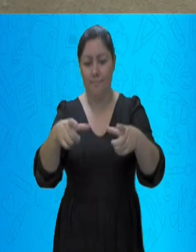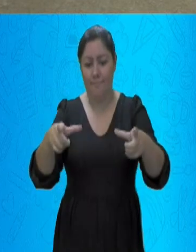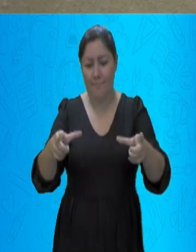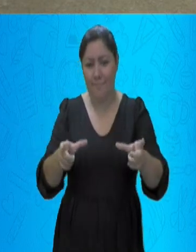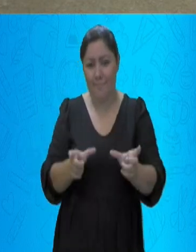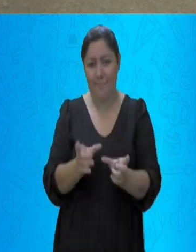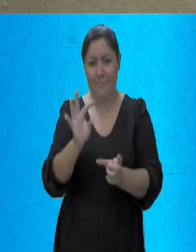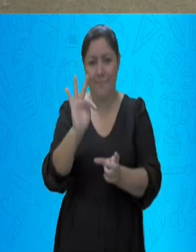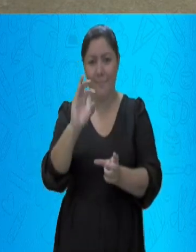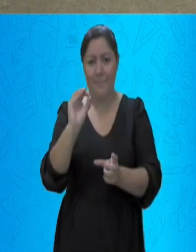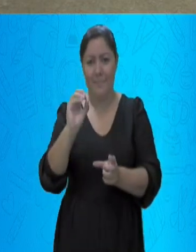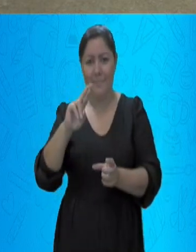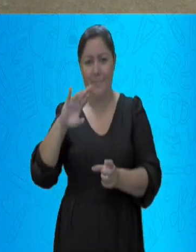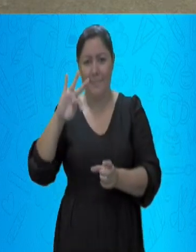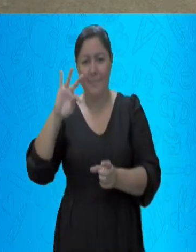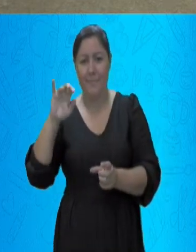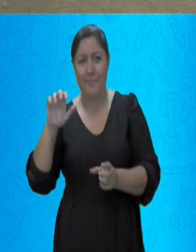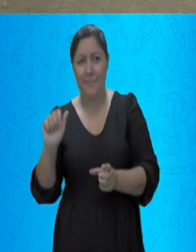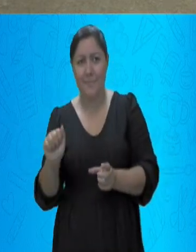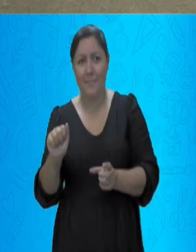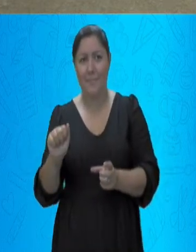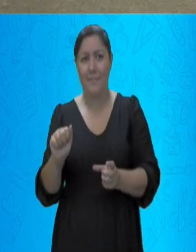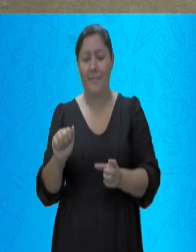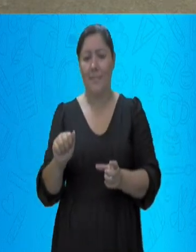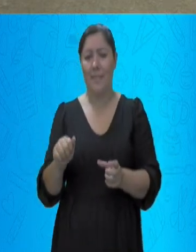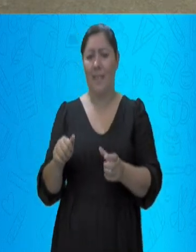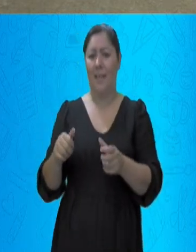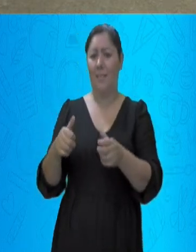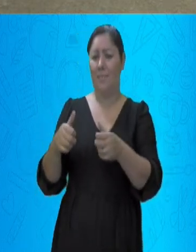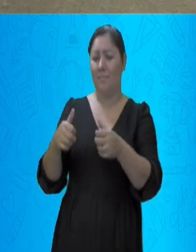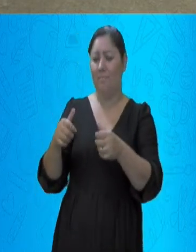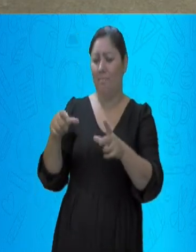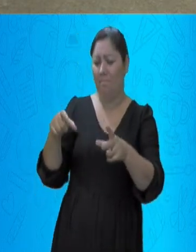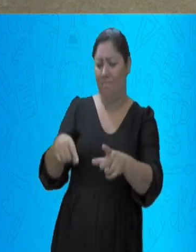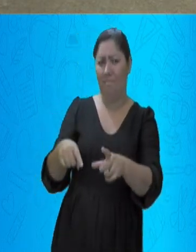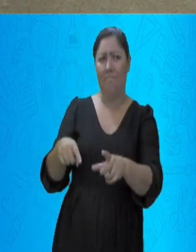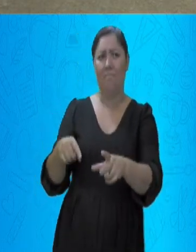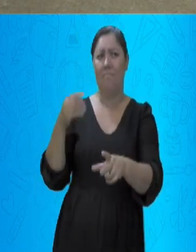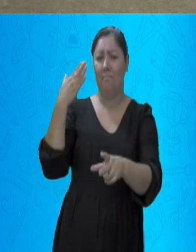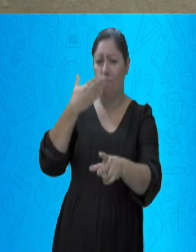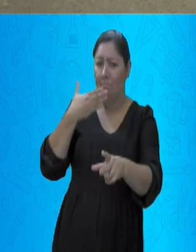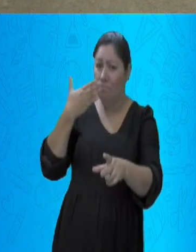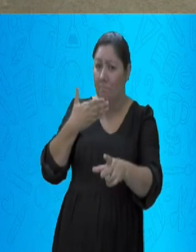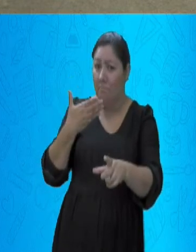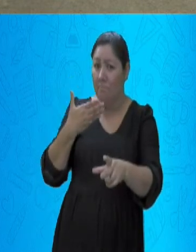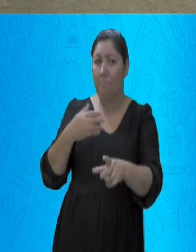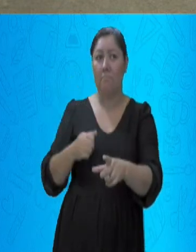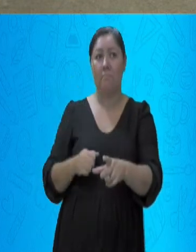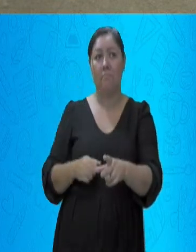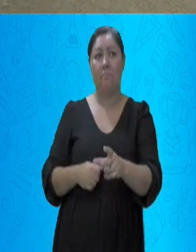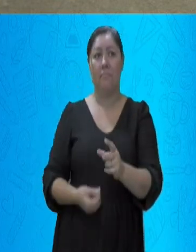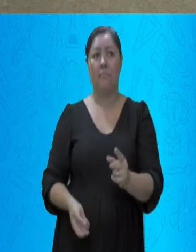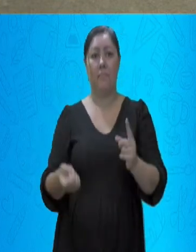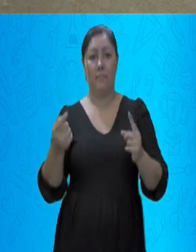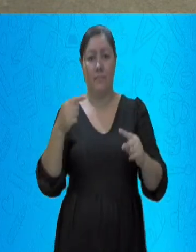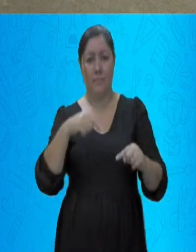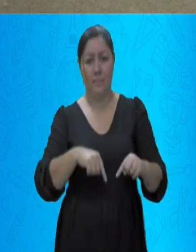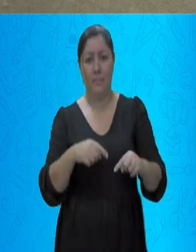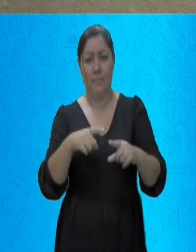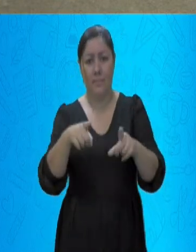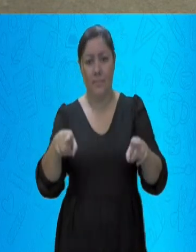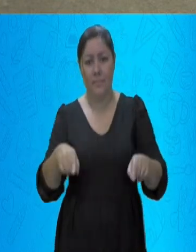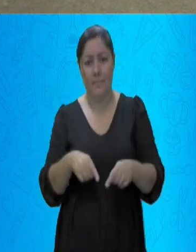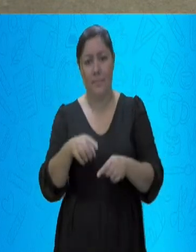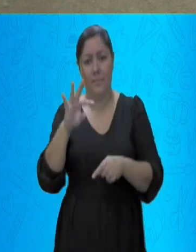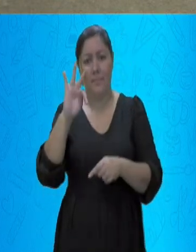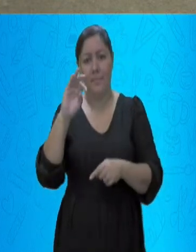gente usar a torta ficou salgada, a gente está dizendo duas coisas completamente diferentes. Doce e salgado são extremos.